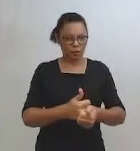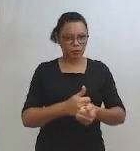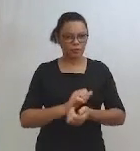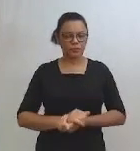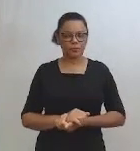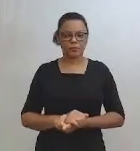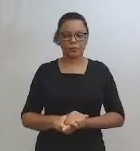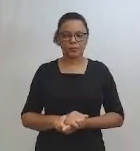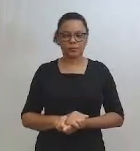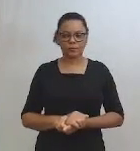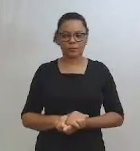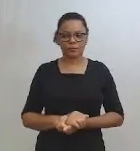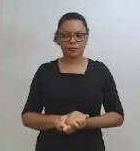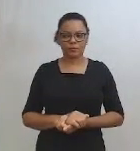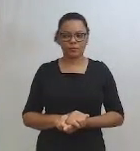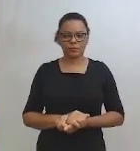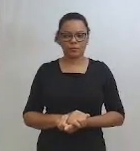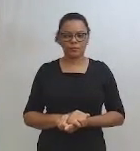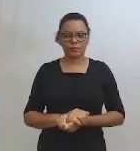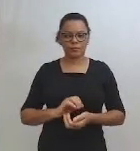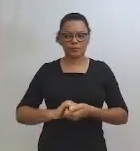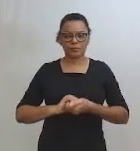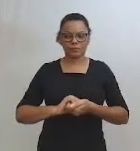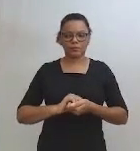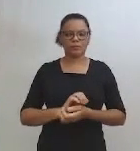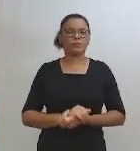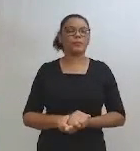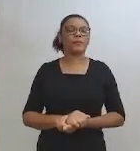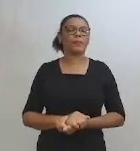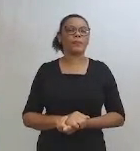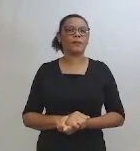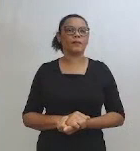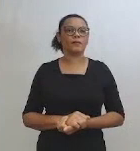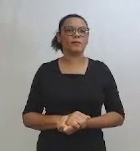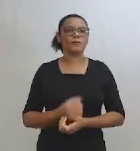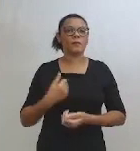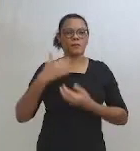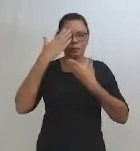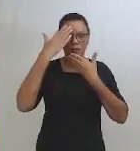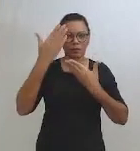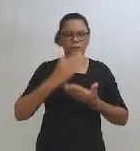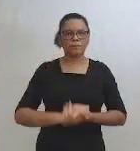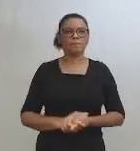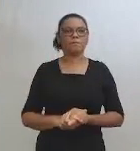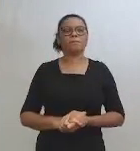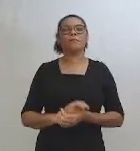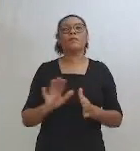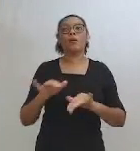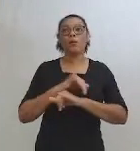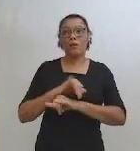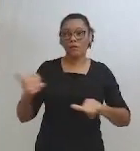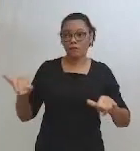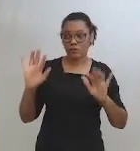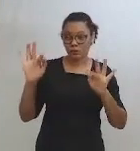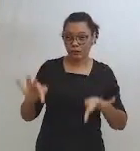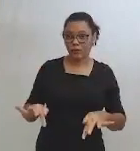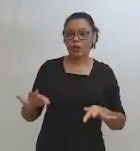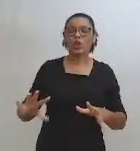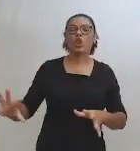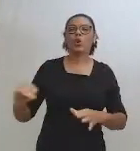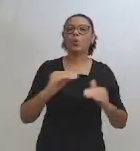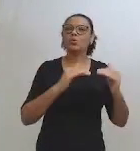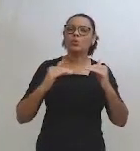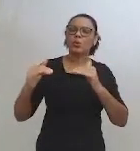esses cumprimentos, excelência. Muito obrigado. Então, fica assim proclamado o resultado por unanimidade nos termos do voto do